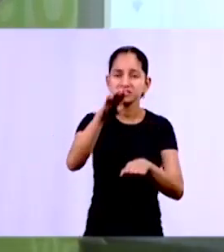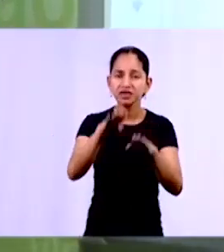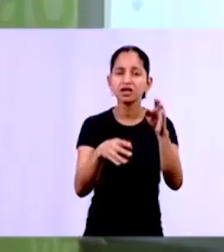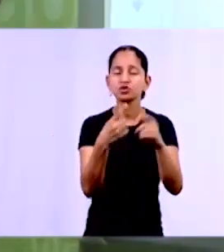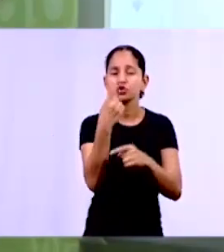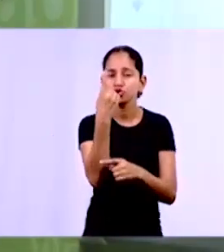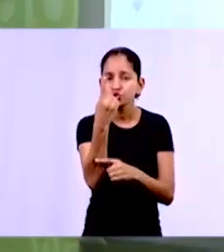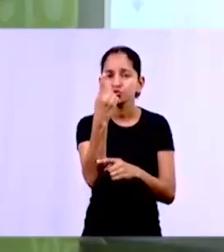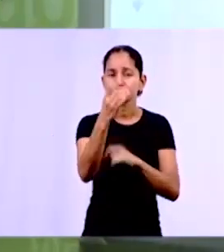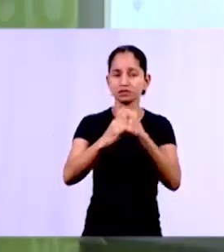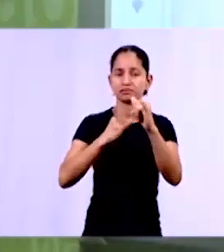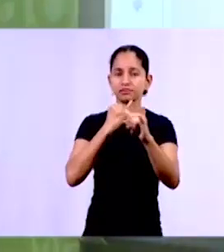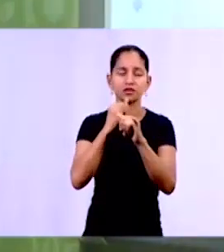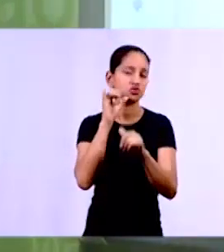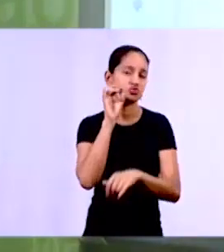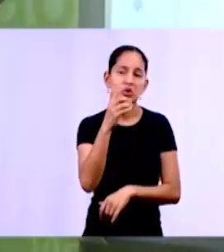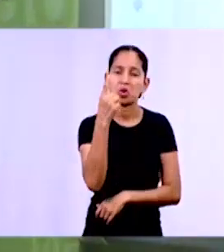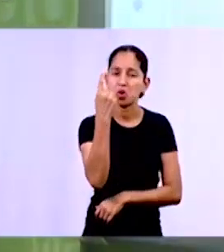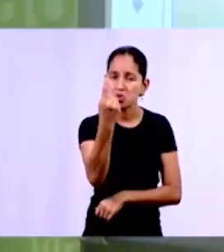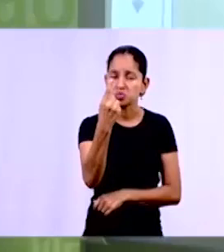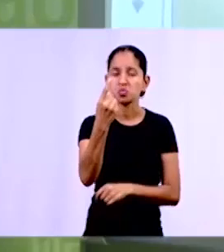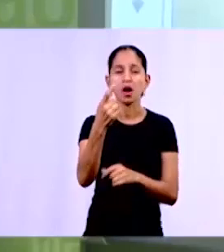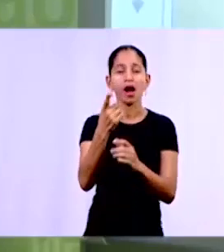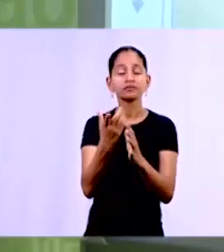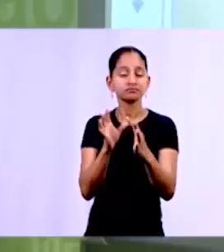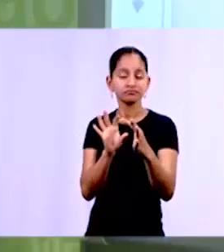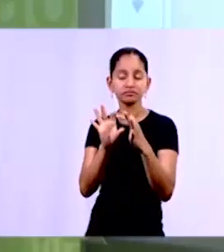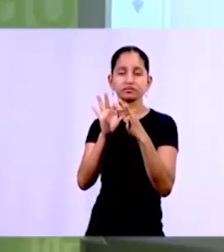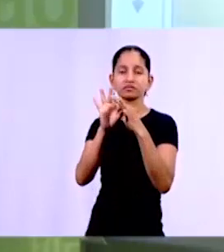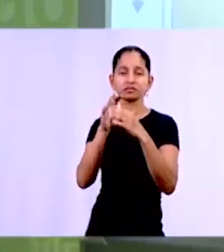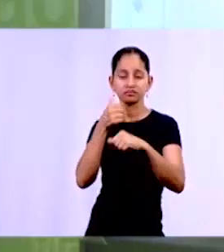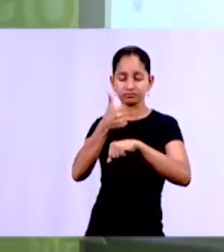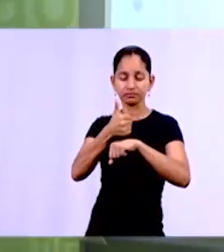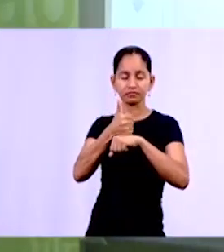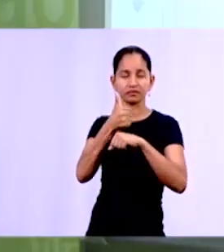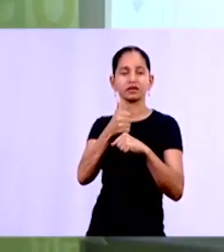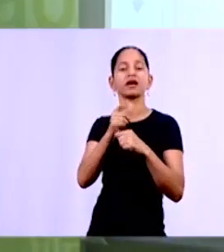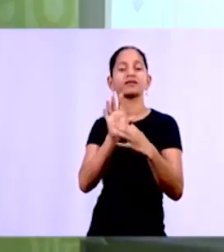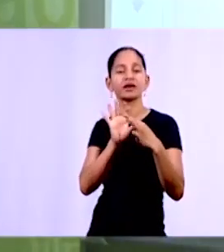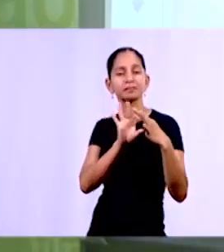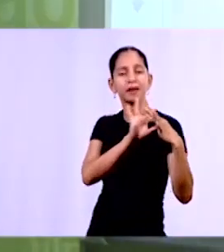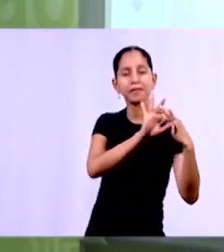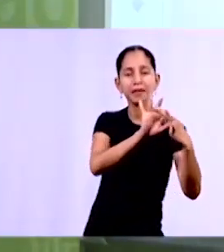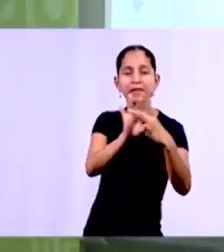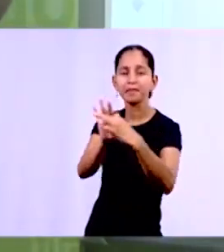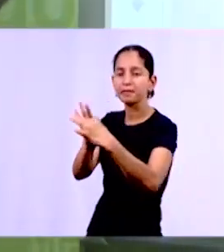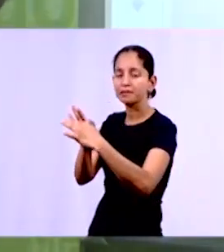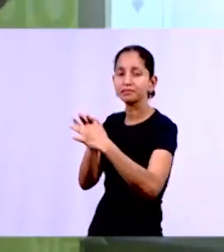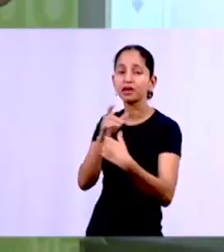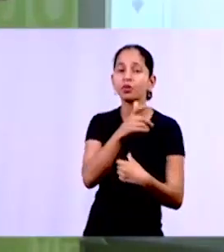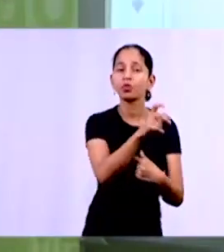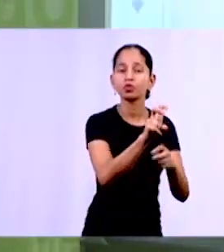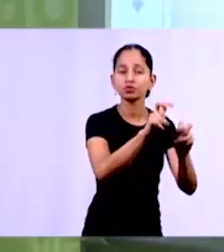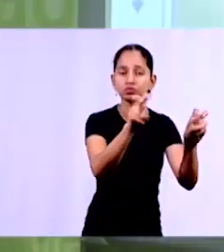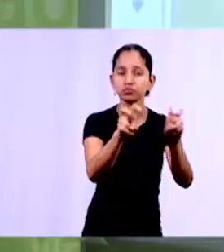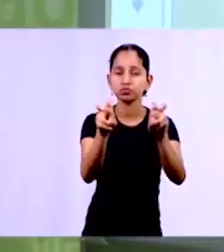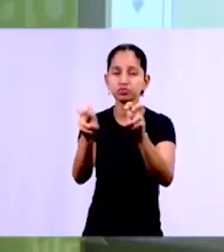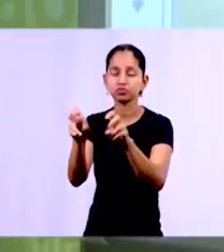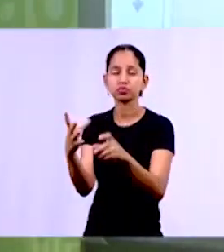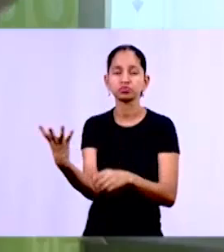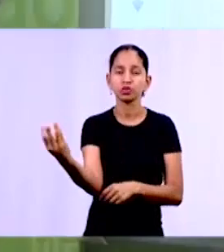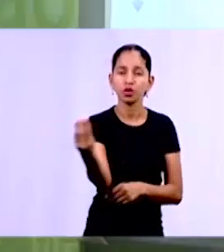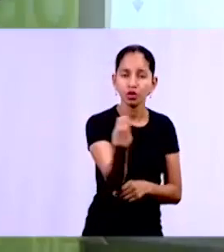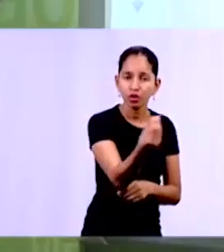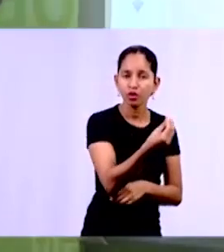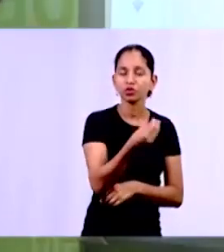de internet, é o computador que controla a sua rede, é o computador que dá acesso aos outros computadores da internet, é o computador que vai servir, onde os